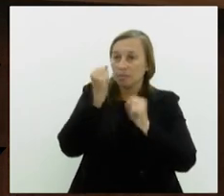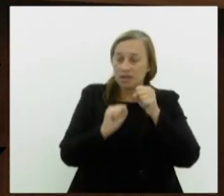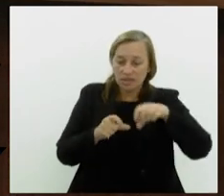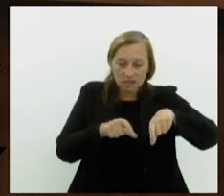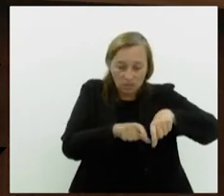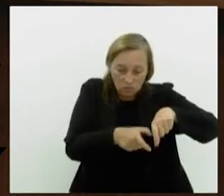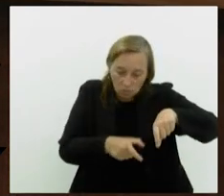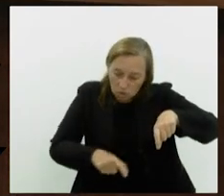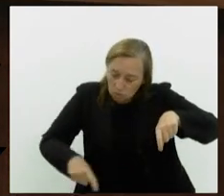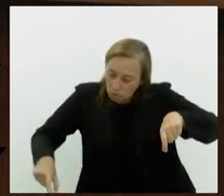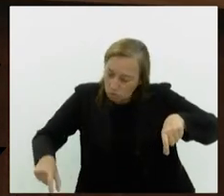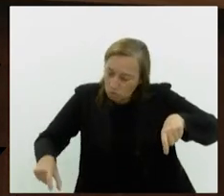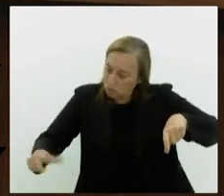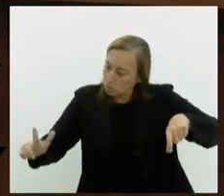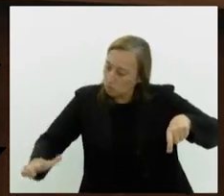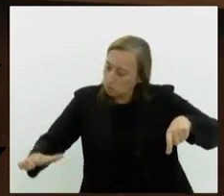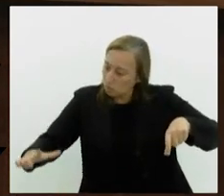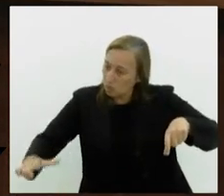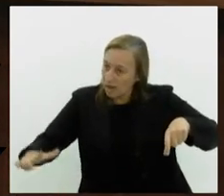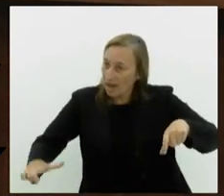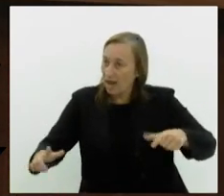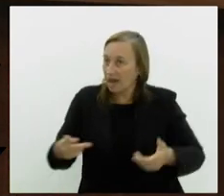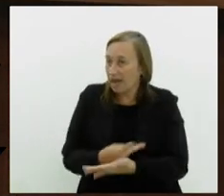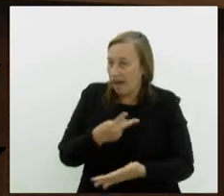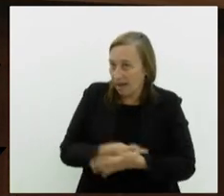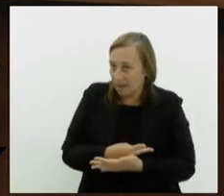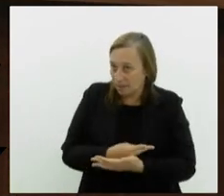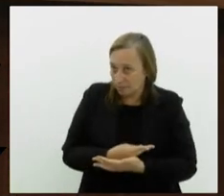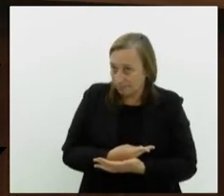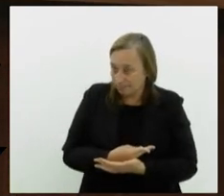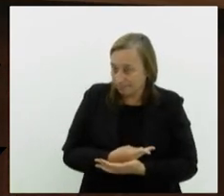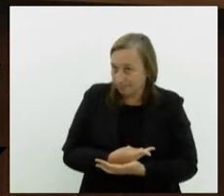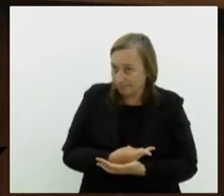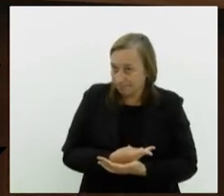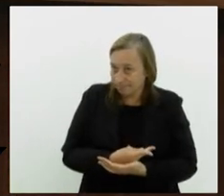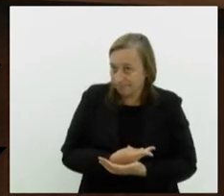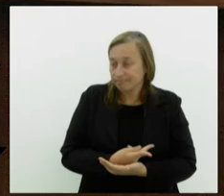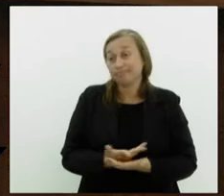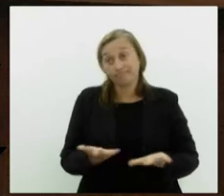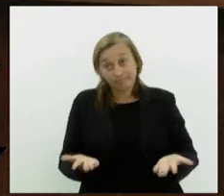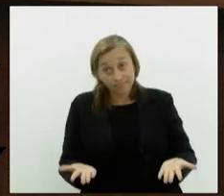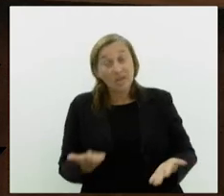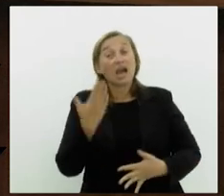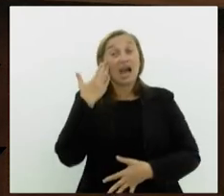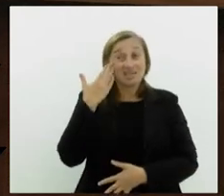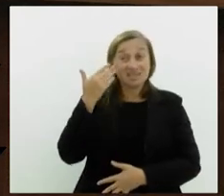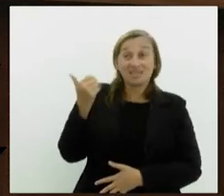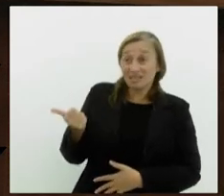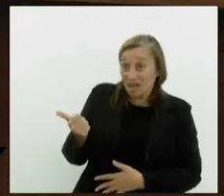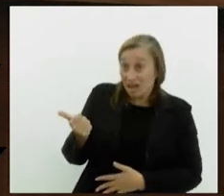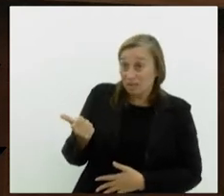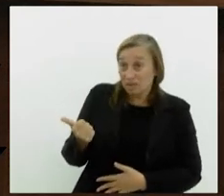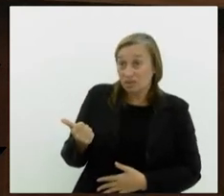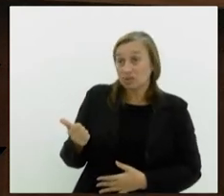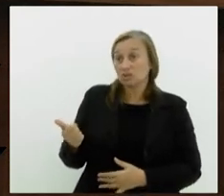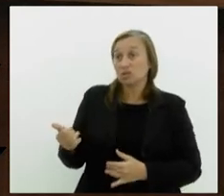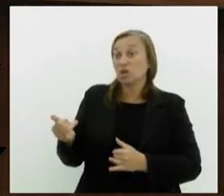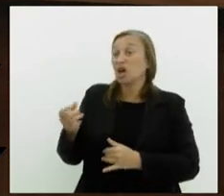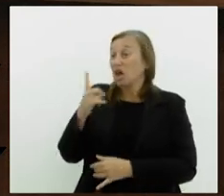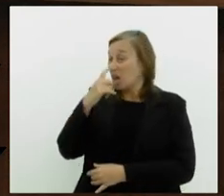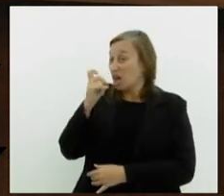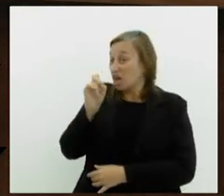de carretas com tolueno despejarem ilicitamente na região, a gente sabe, uma espécie de lixão químico de